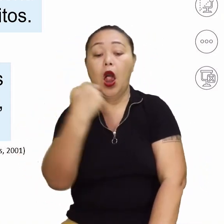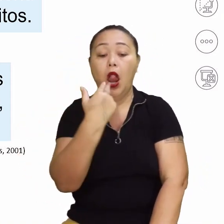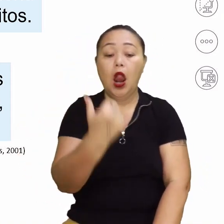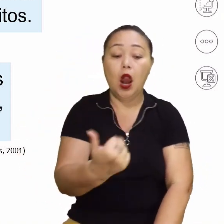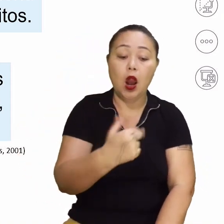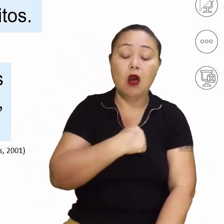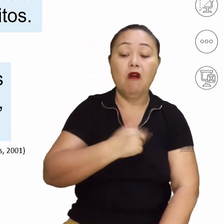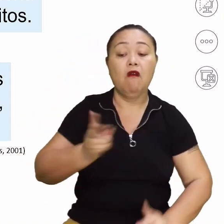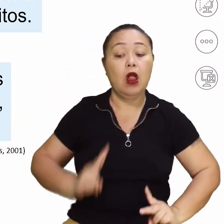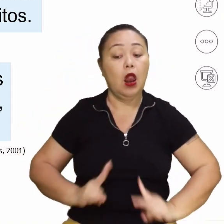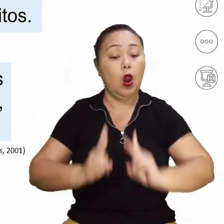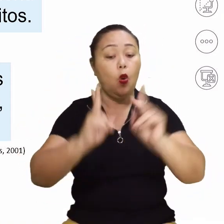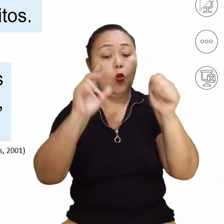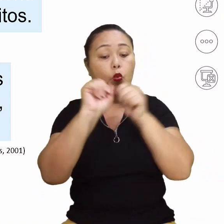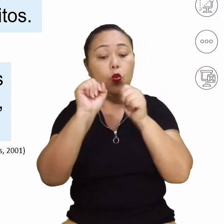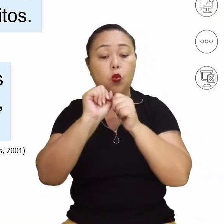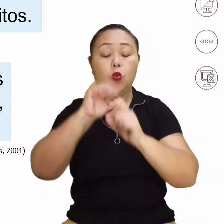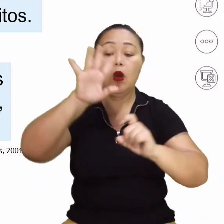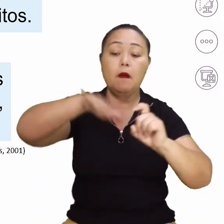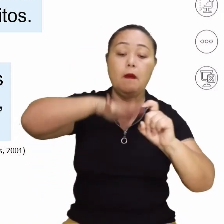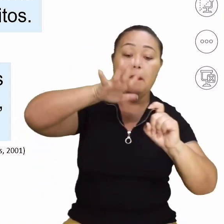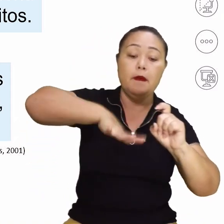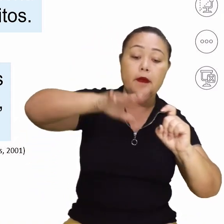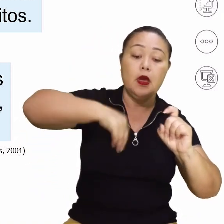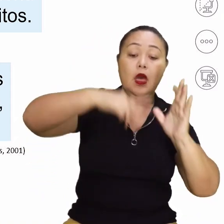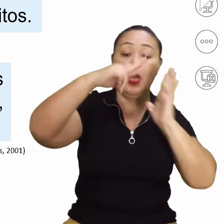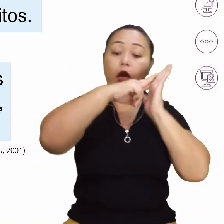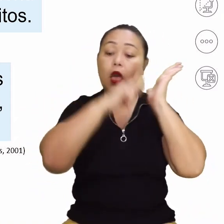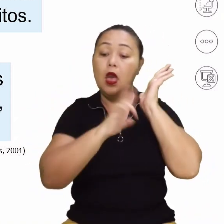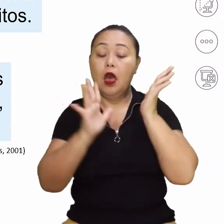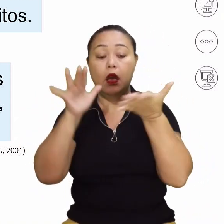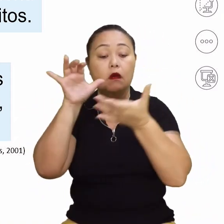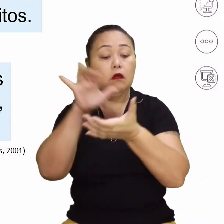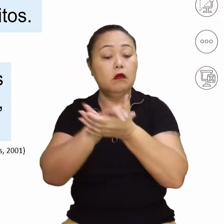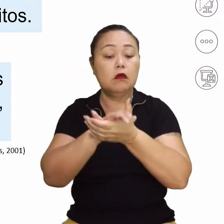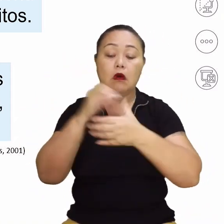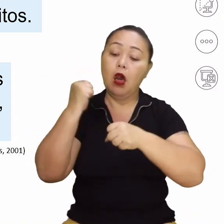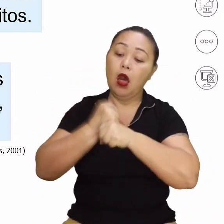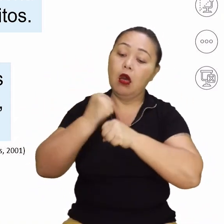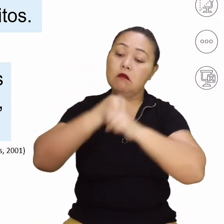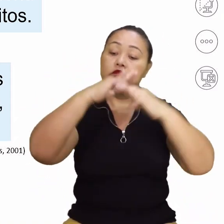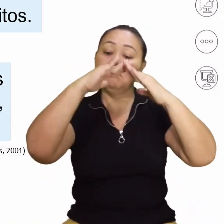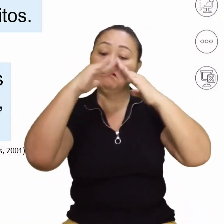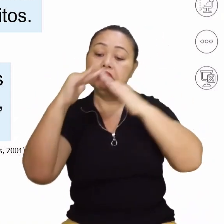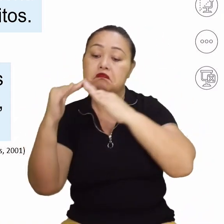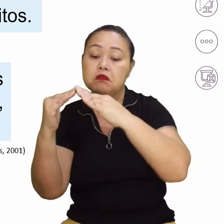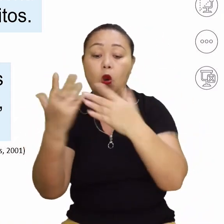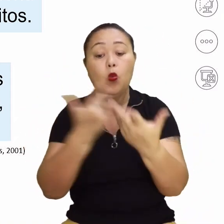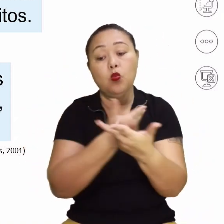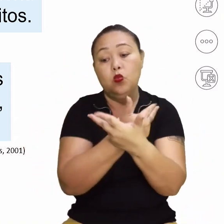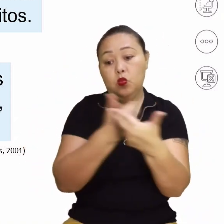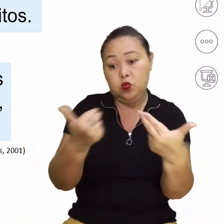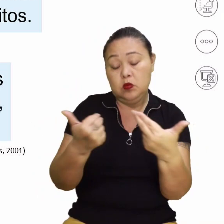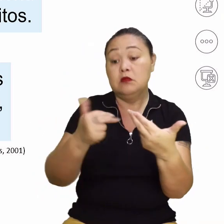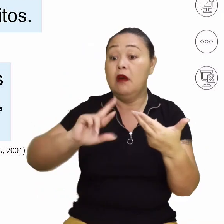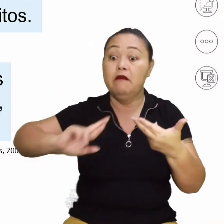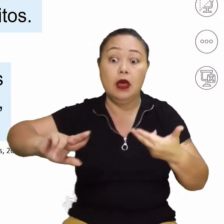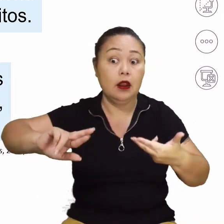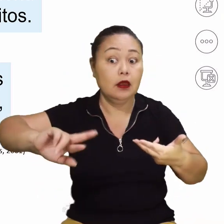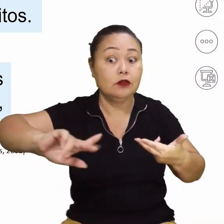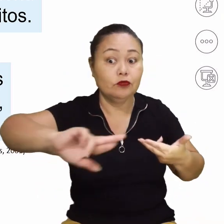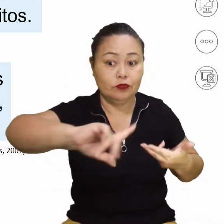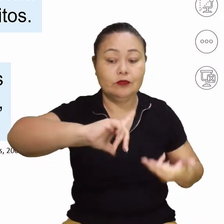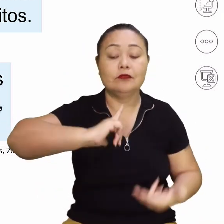mitos regras para casamentos arquitetura de residência entre outros muito